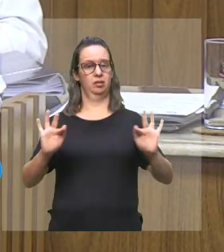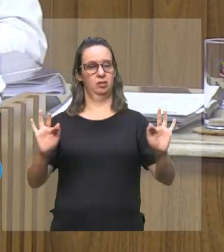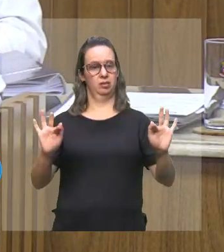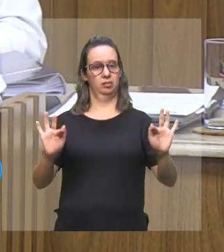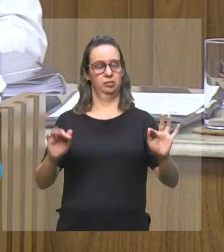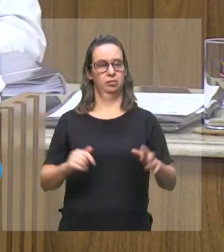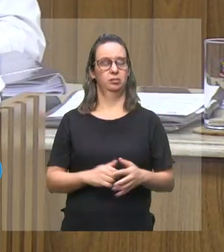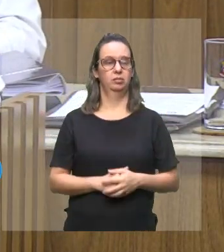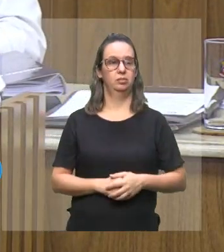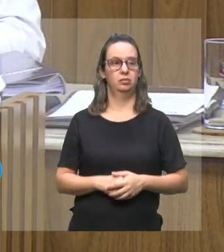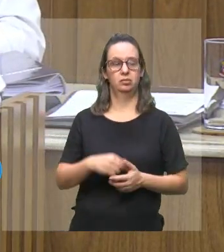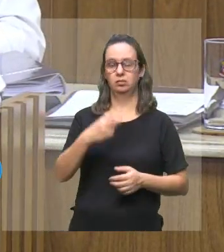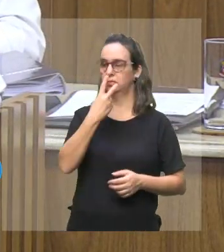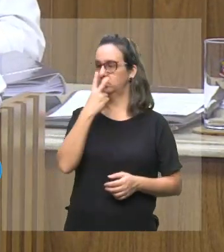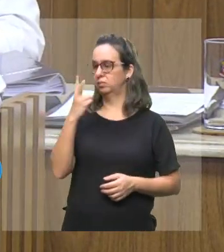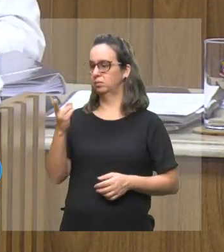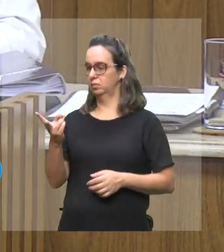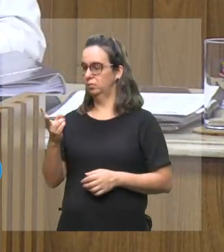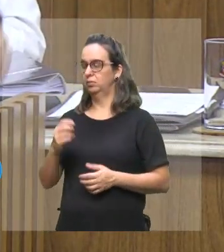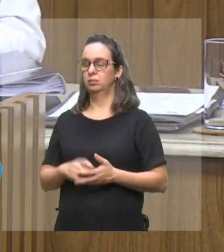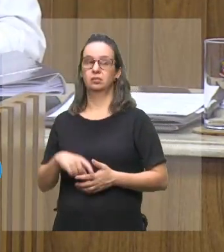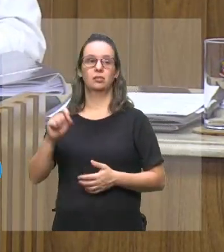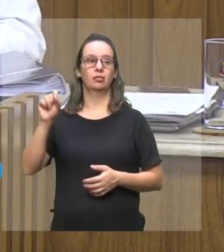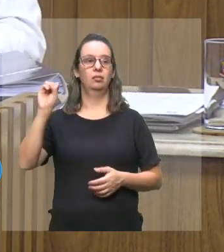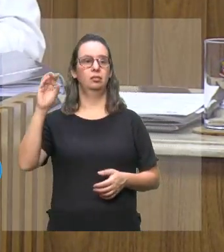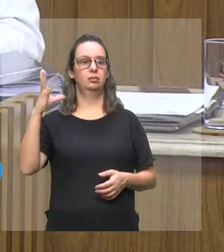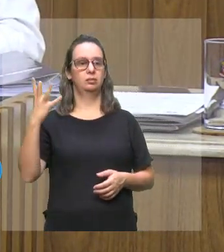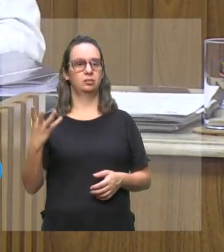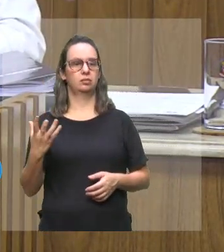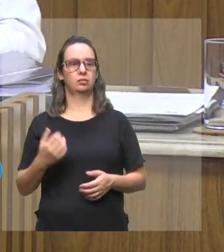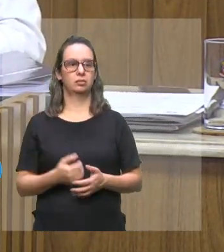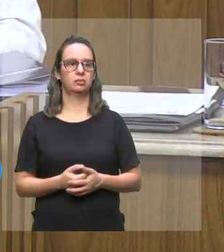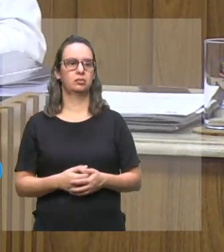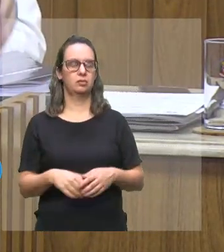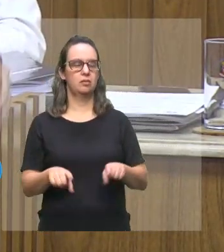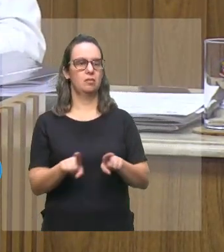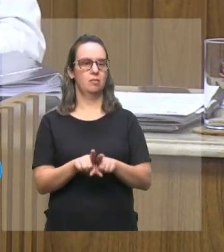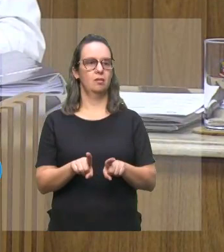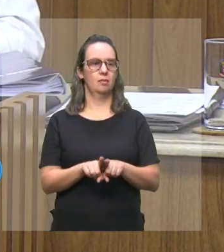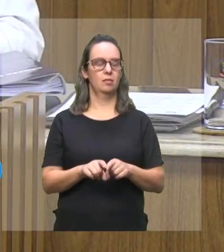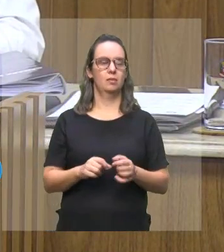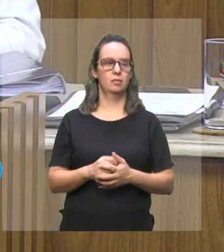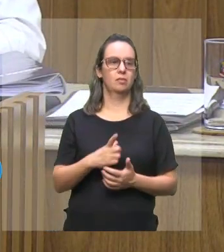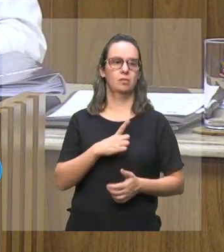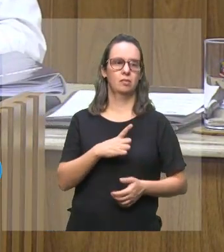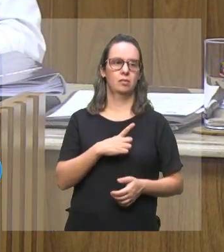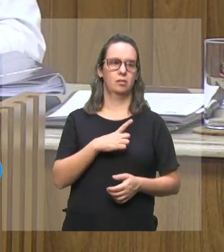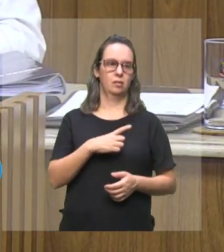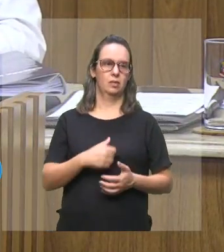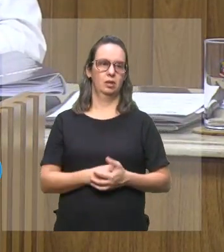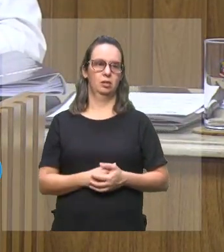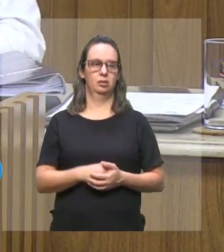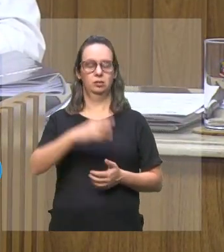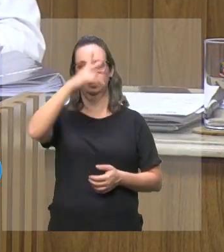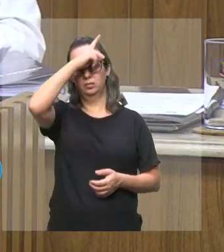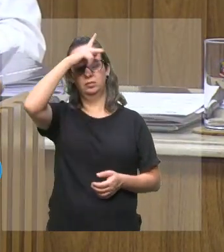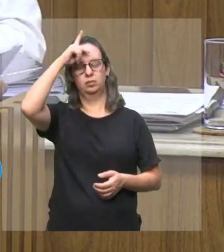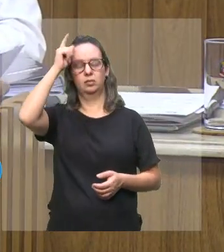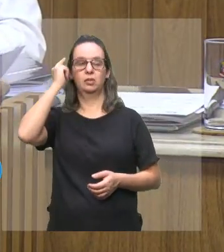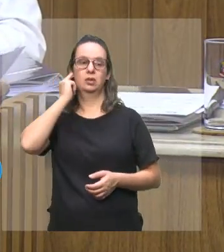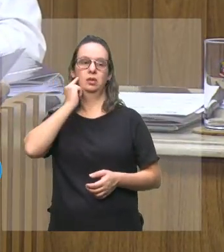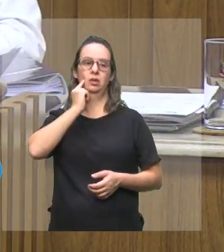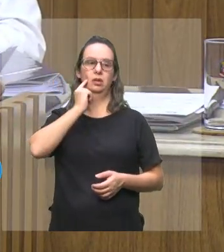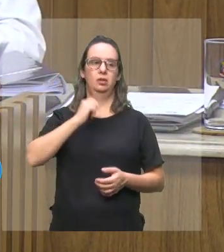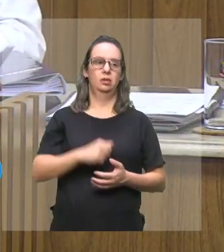ver o abandono que acontece naquela praça, bem como na praça da Rua Carlos Gomes com a Rua Cândido Mota. O prefeito gosta de dizer